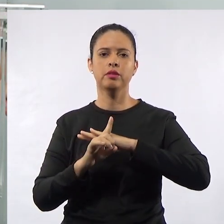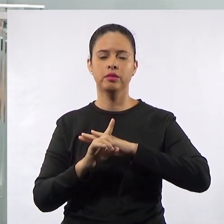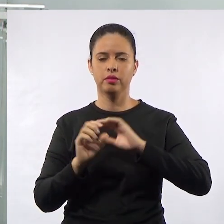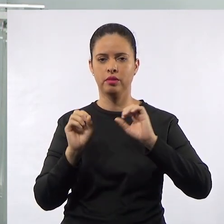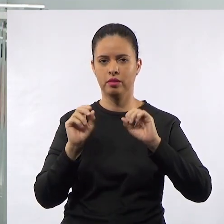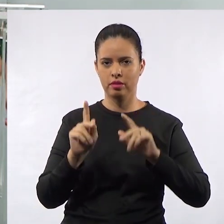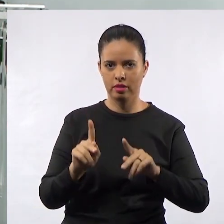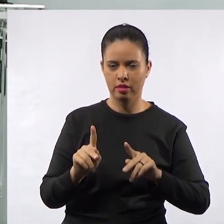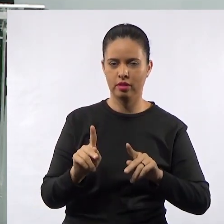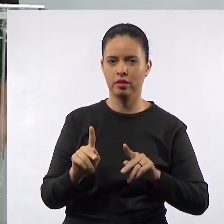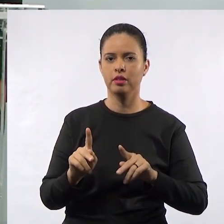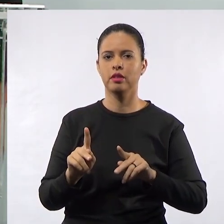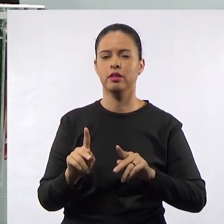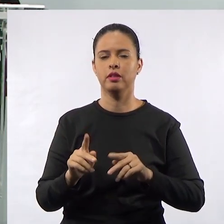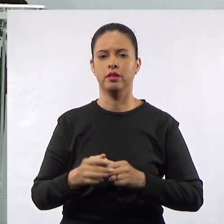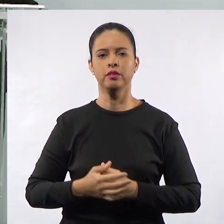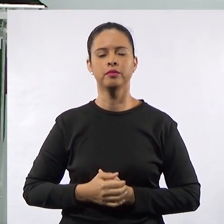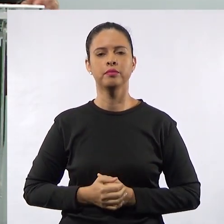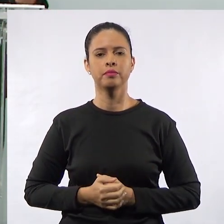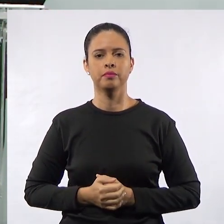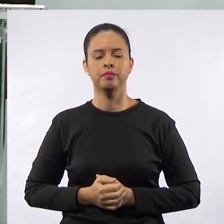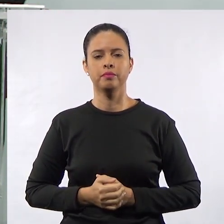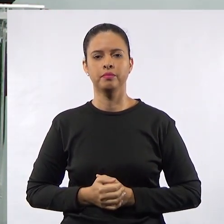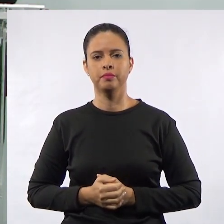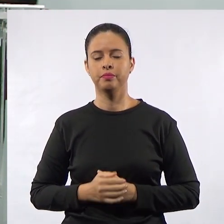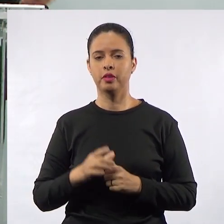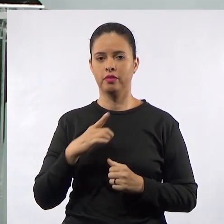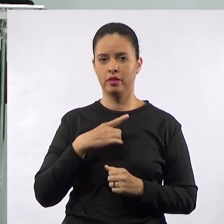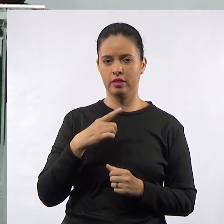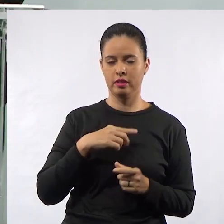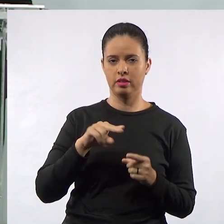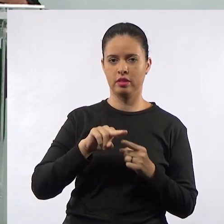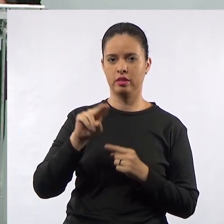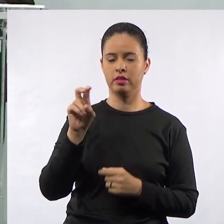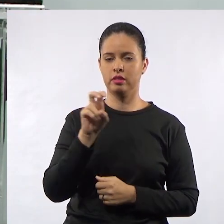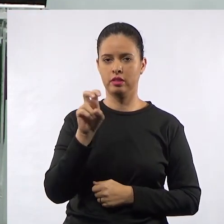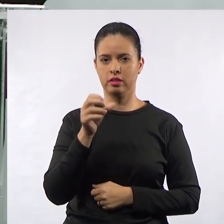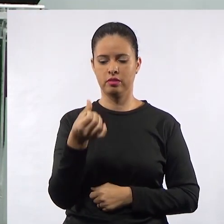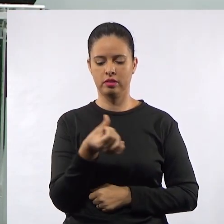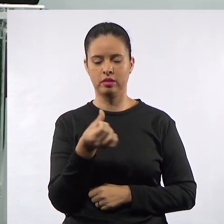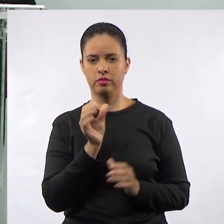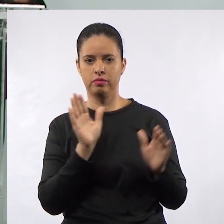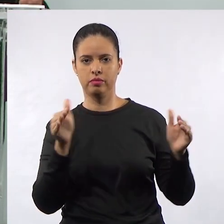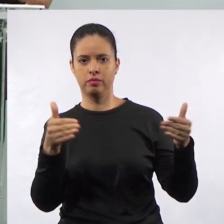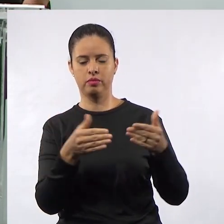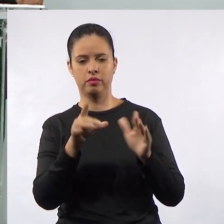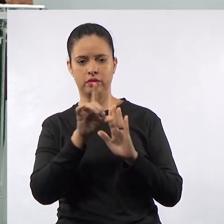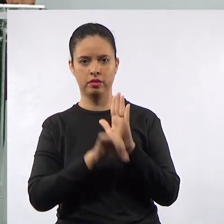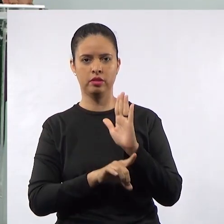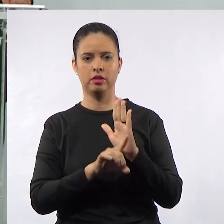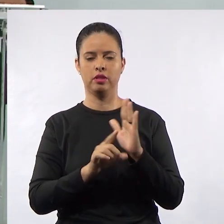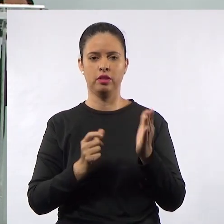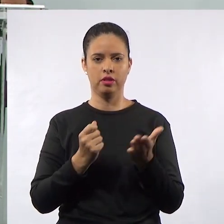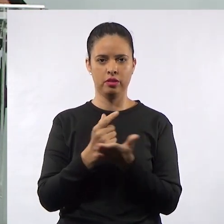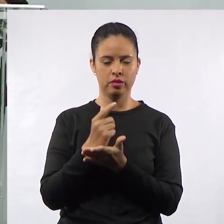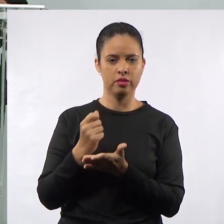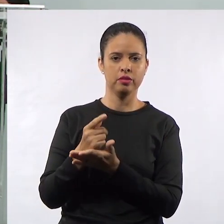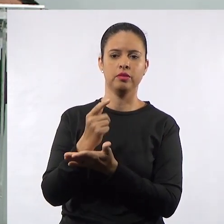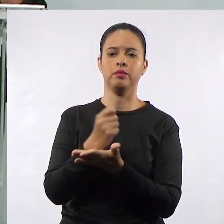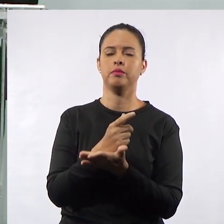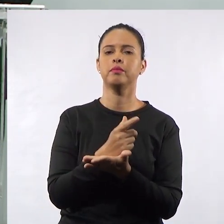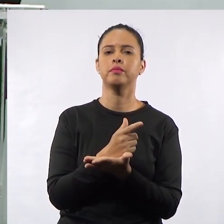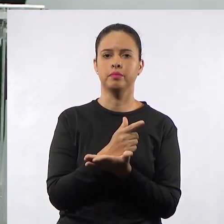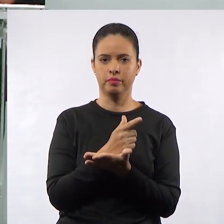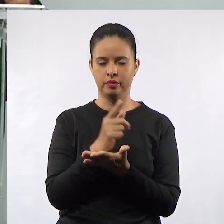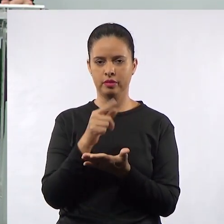Direito do Consumidor na nossa próxima aula aí na nossa unidade número 5 então teremos a unidade 5 a 6 voltadas para o direito do